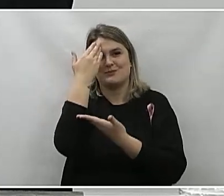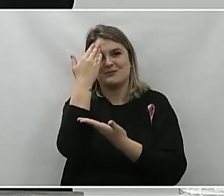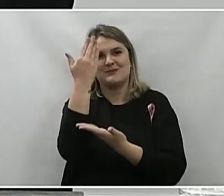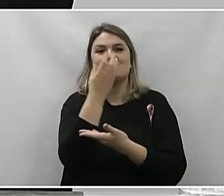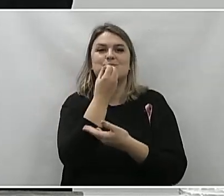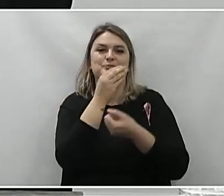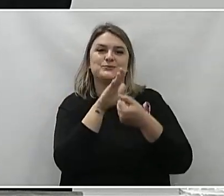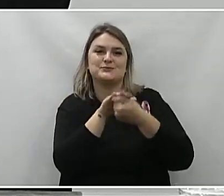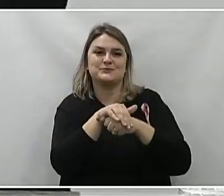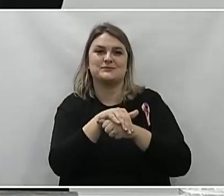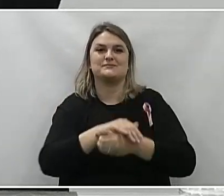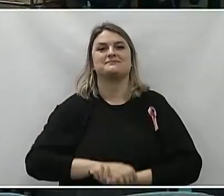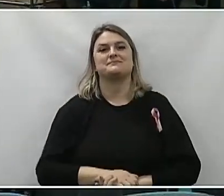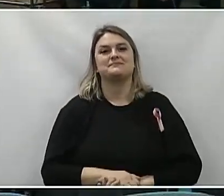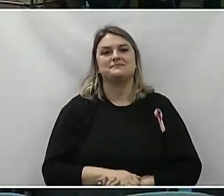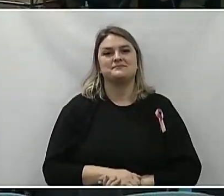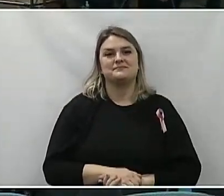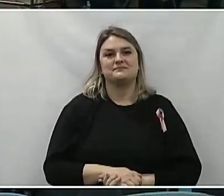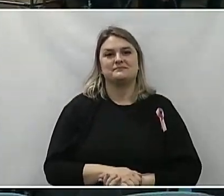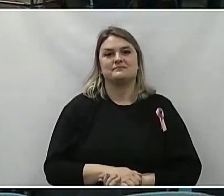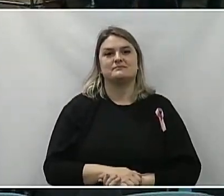obrigado e uma boa noite a todos